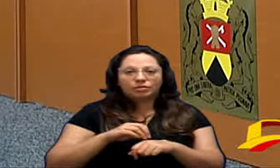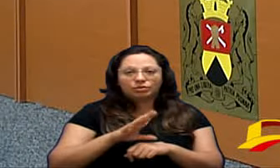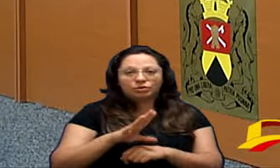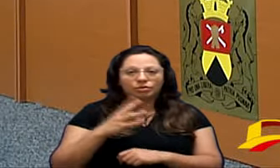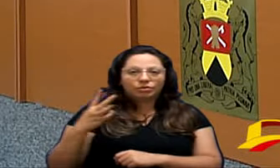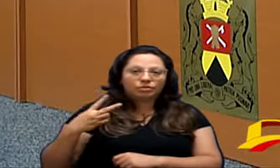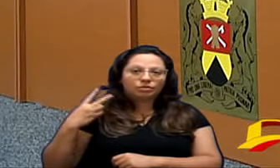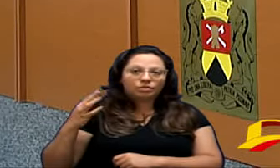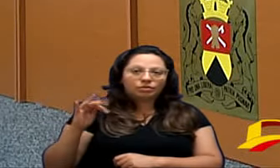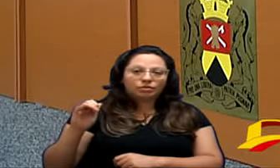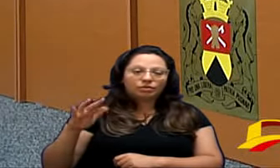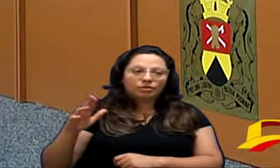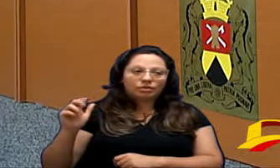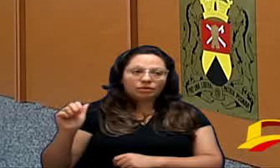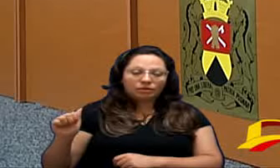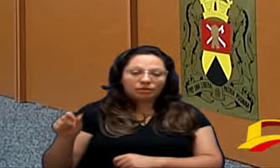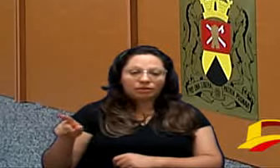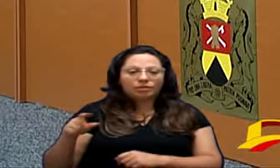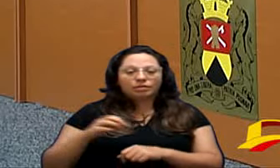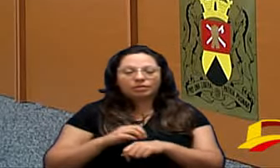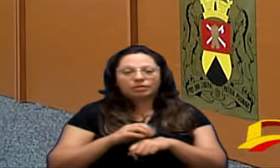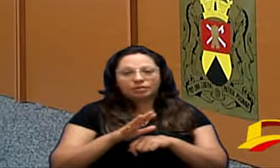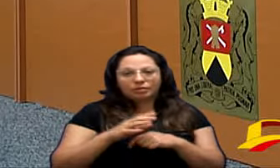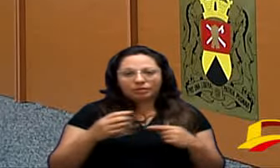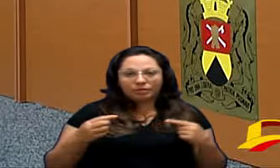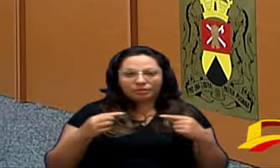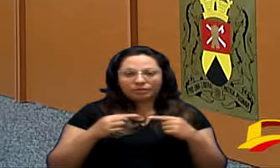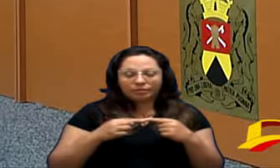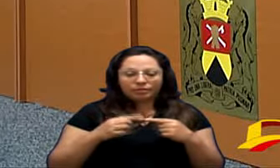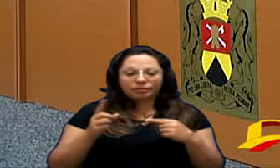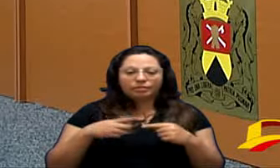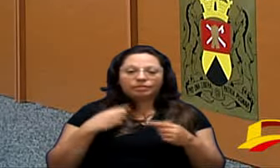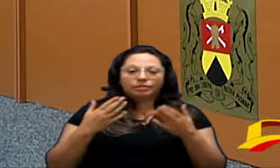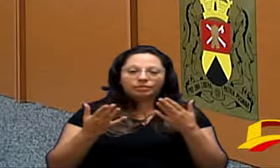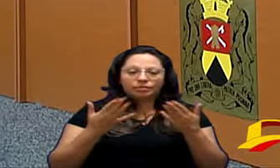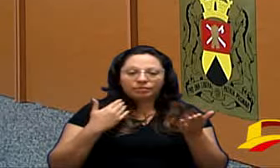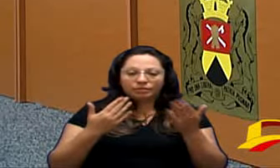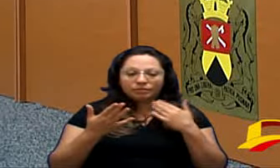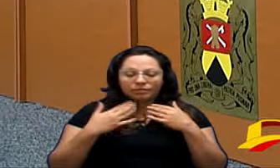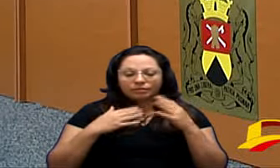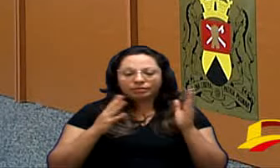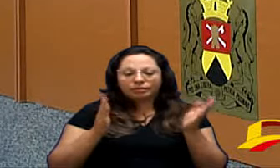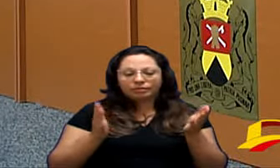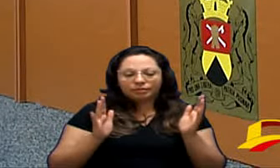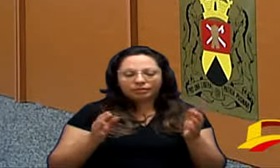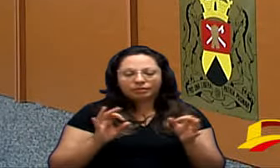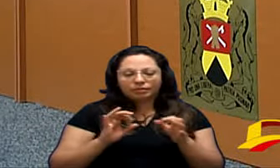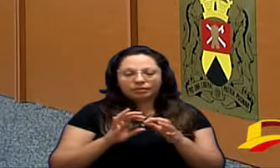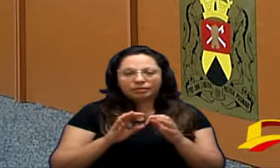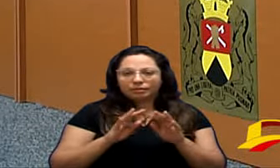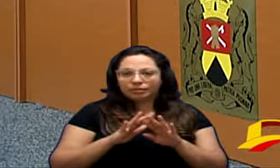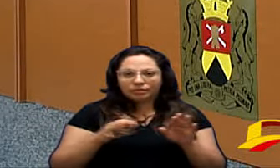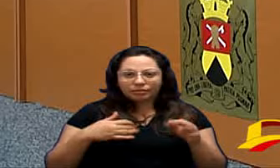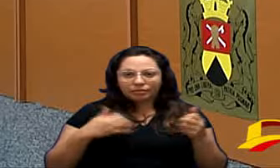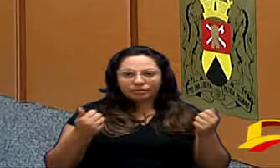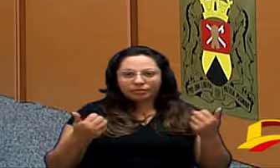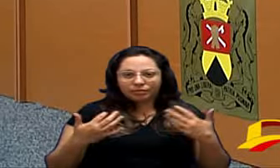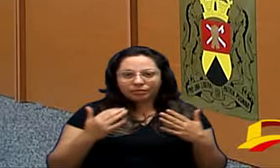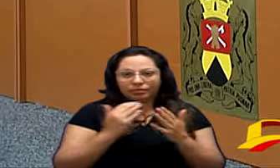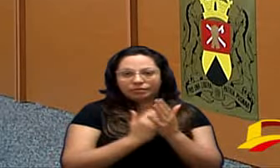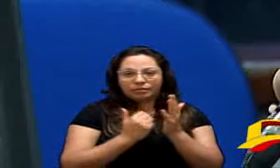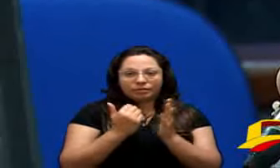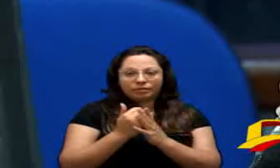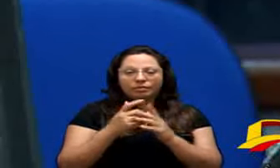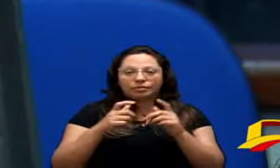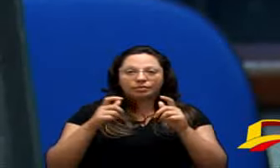da vereadora Fernanda eh em relação e a gente já conversou a respeito disso mas deixar aqui registrado que o